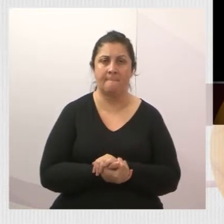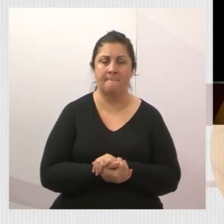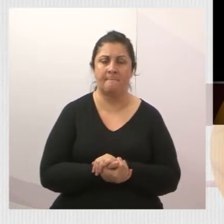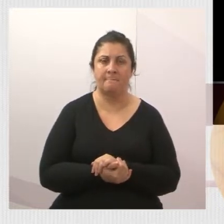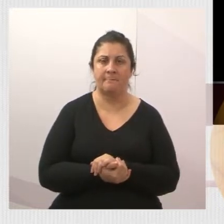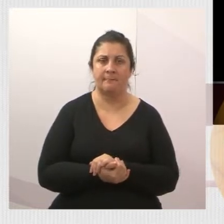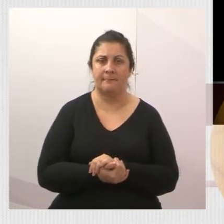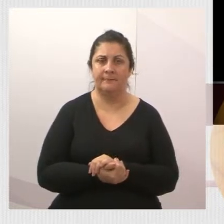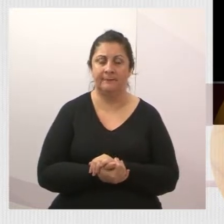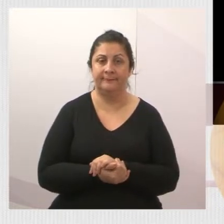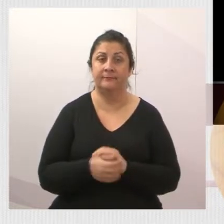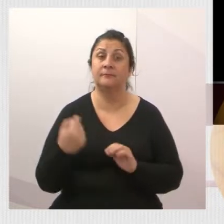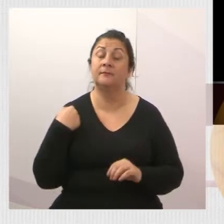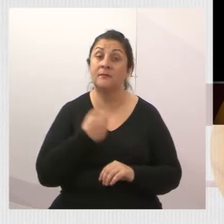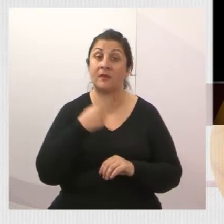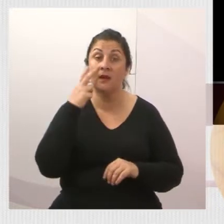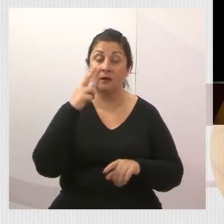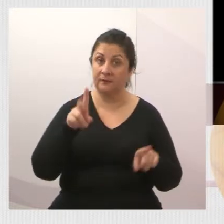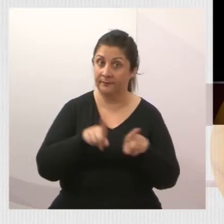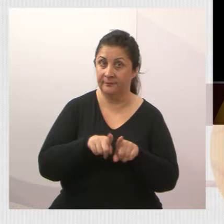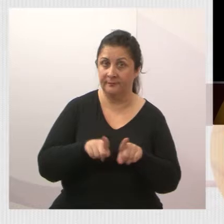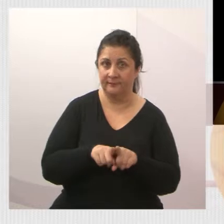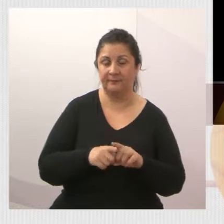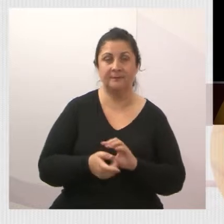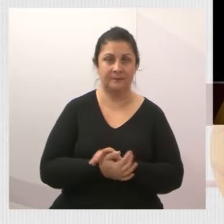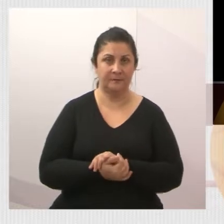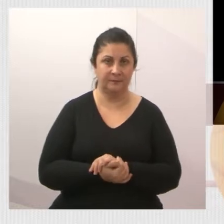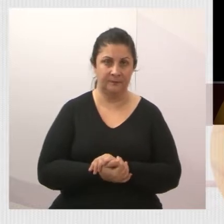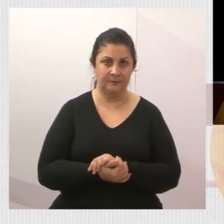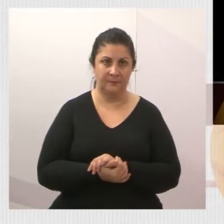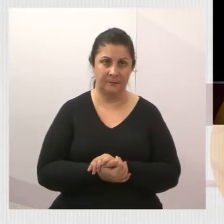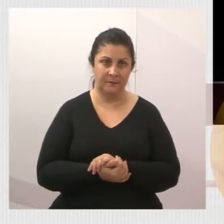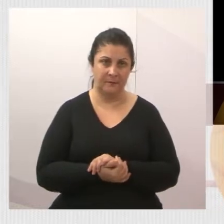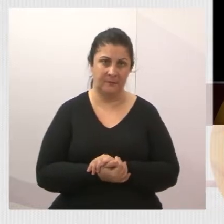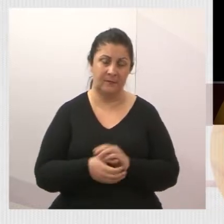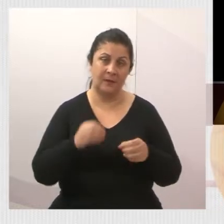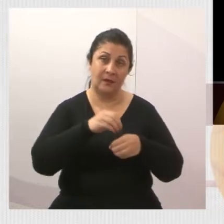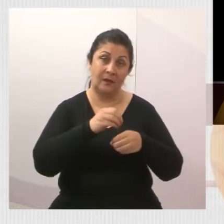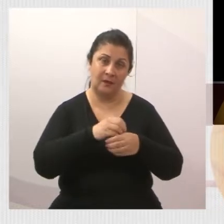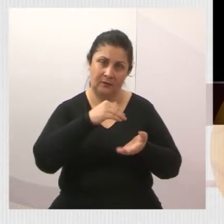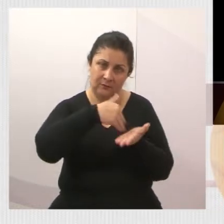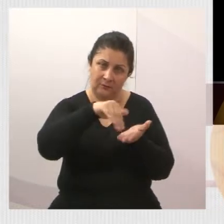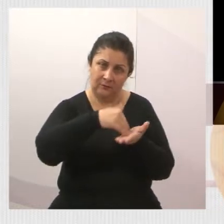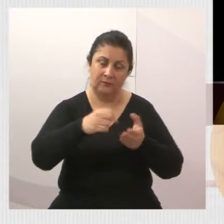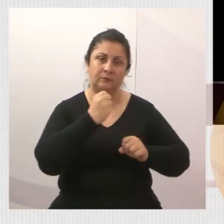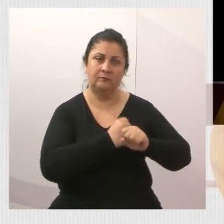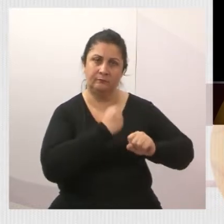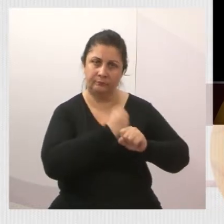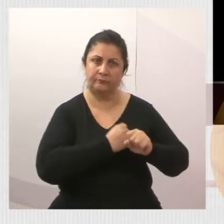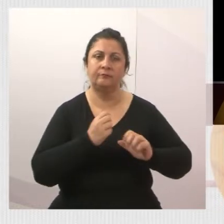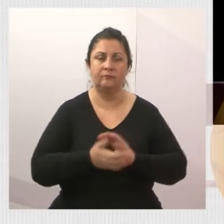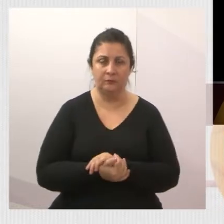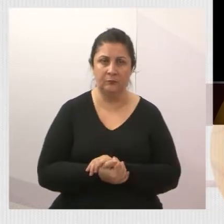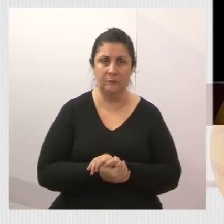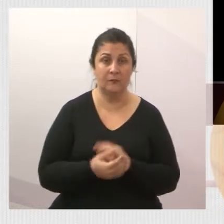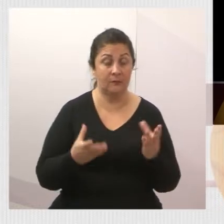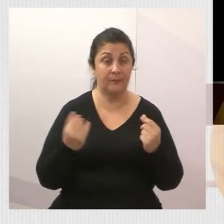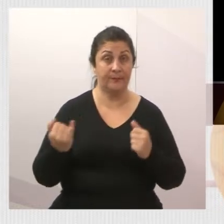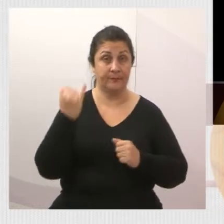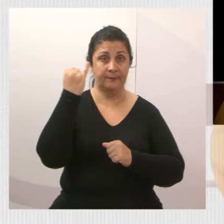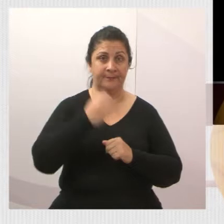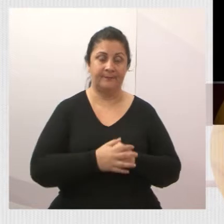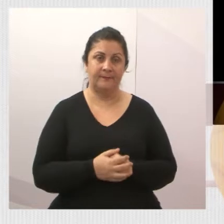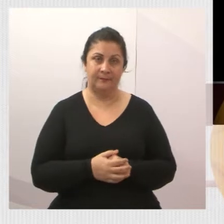isso. Nós observamos também um pouquinho lá na infraestrutura, que eu acho que é algo que é